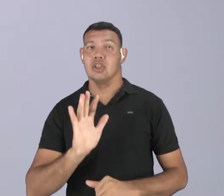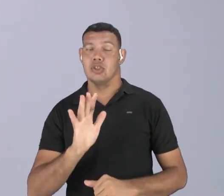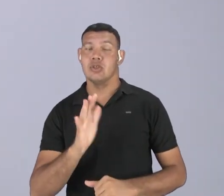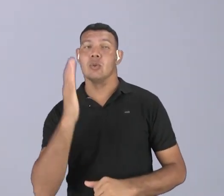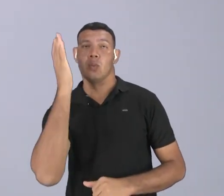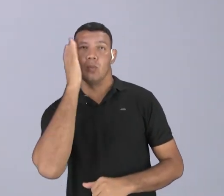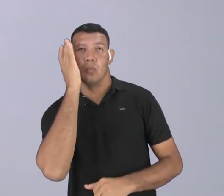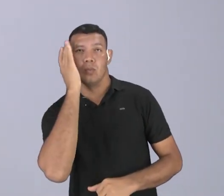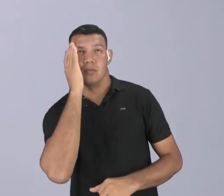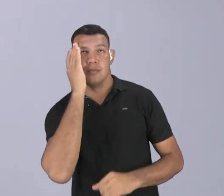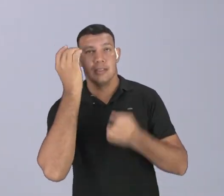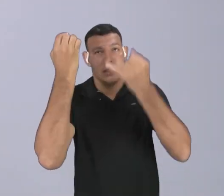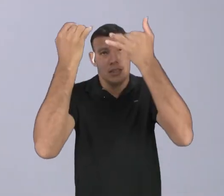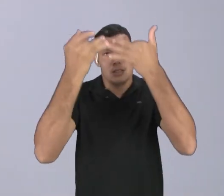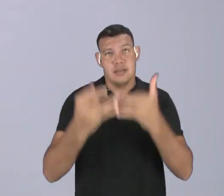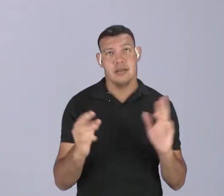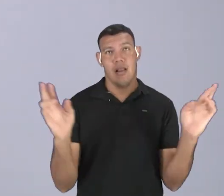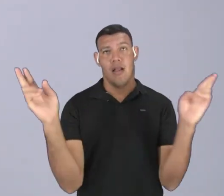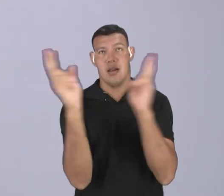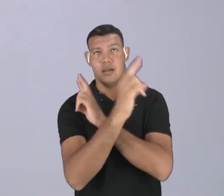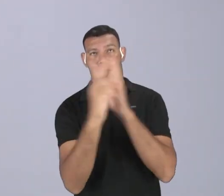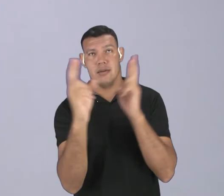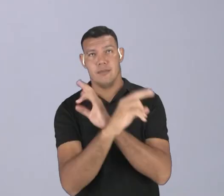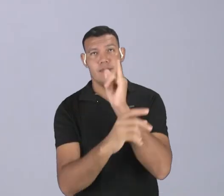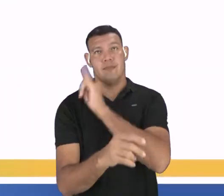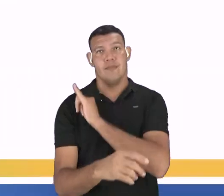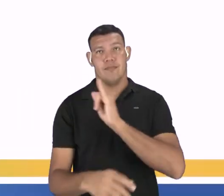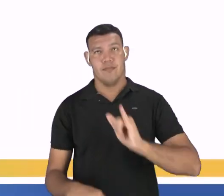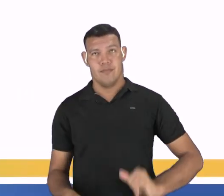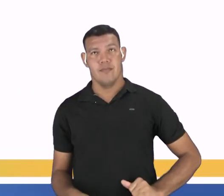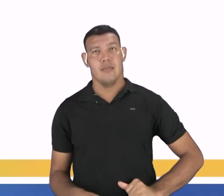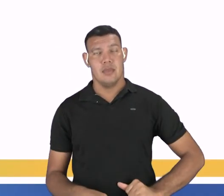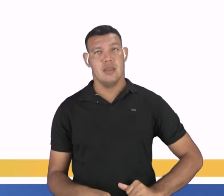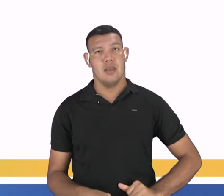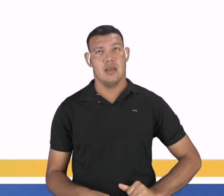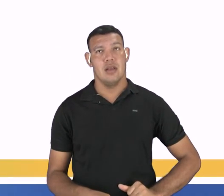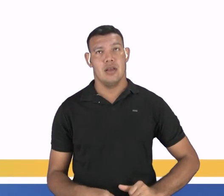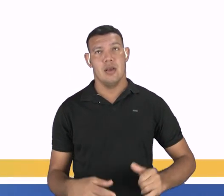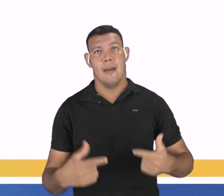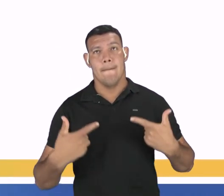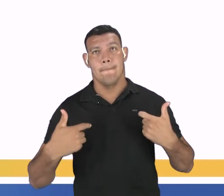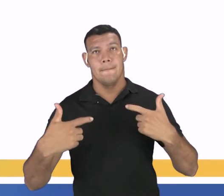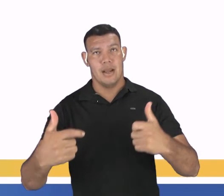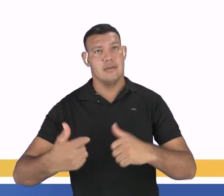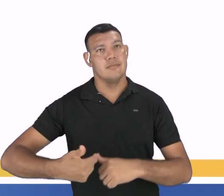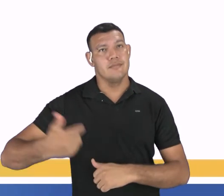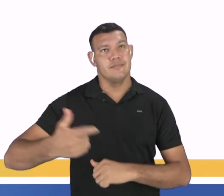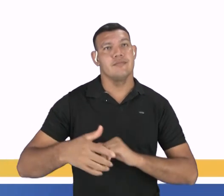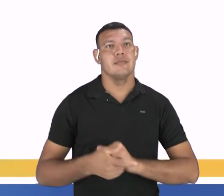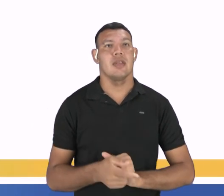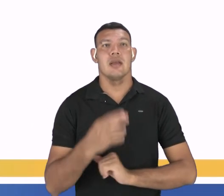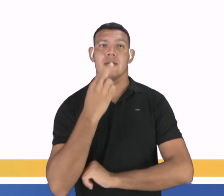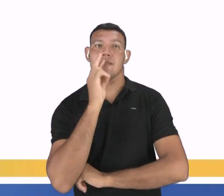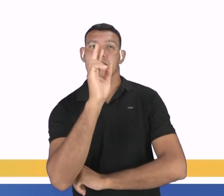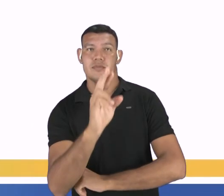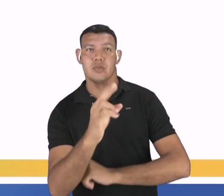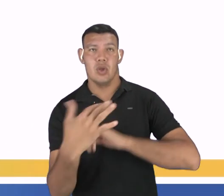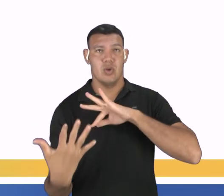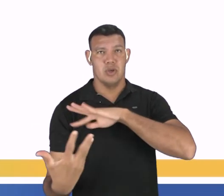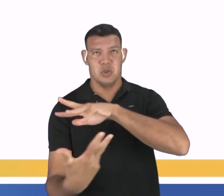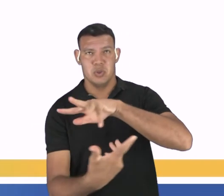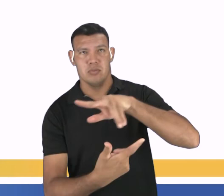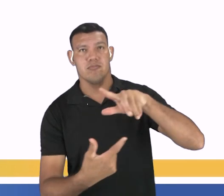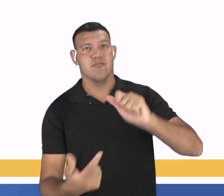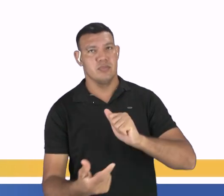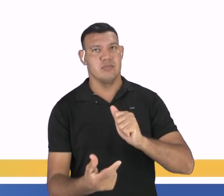discutiu aqui, certo? Mas observem a resposta. O mundo não era grande o bastante para as ambições de todas